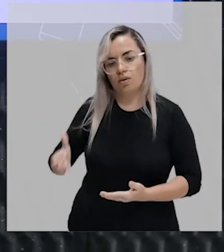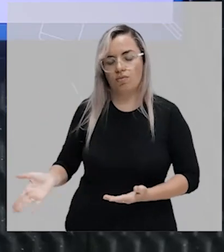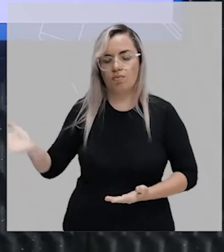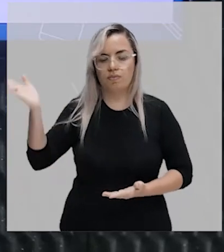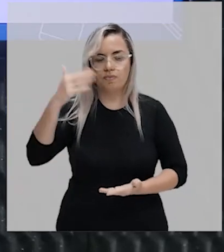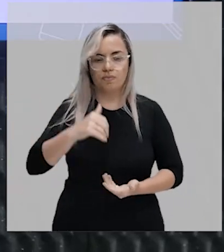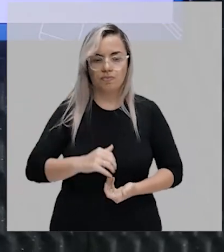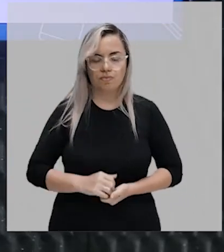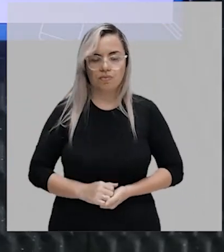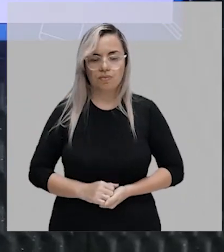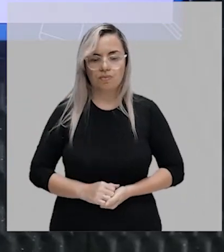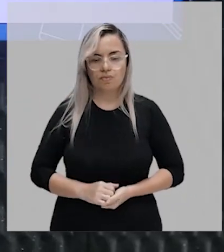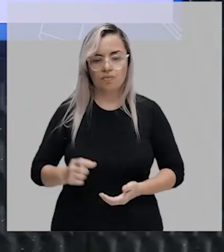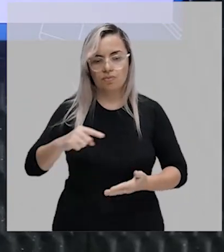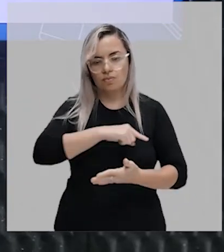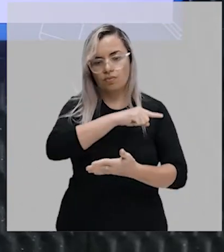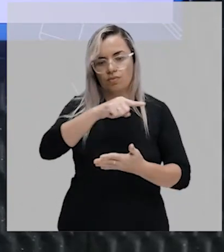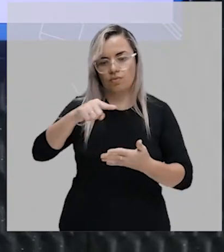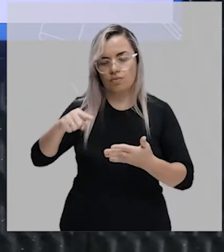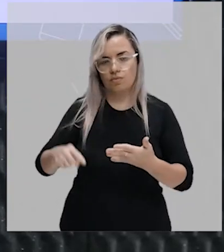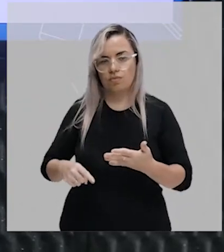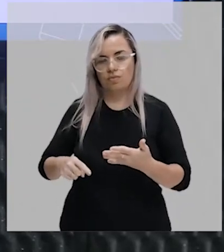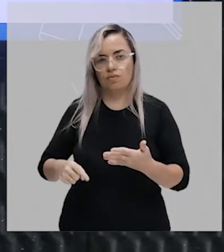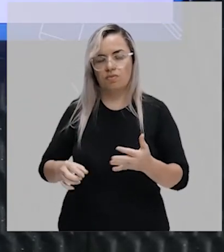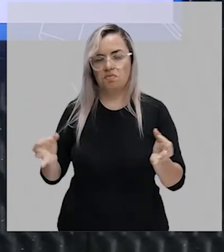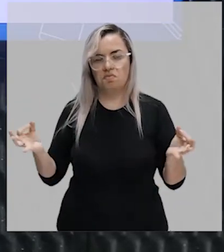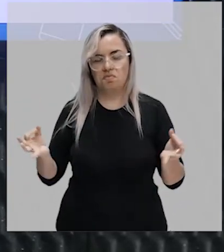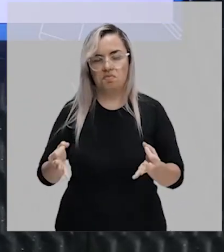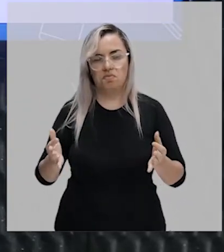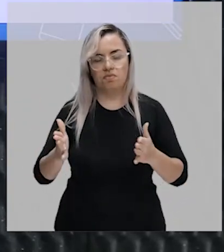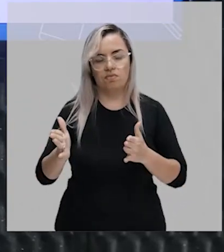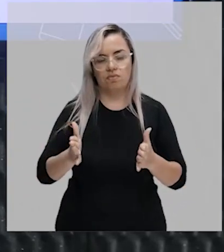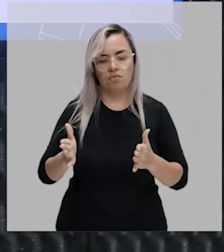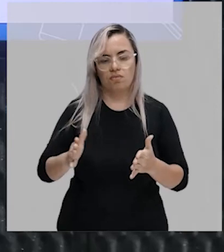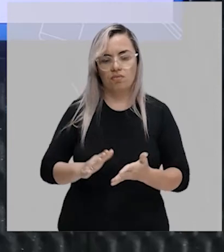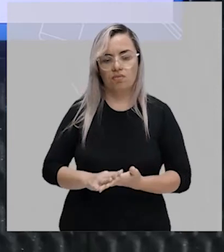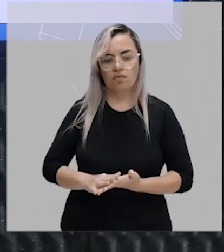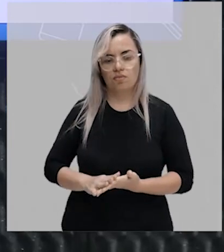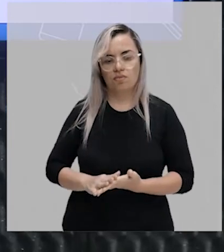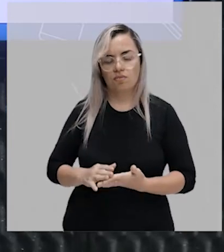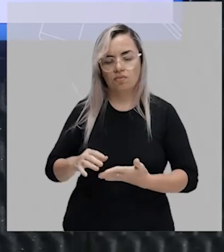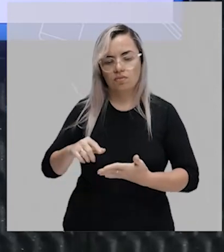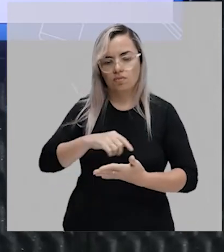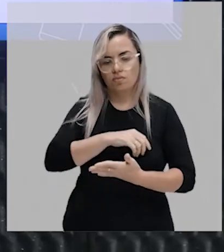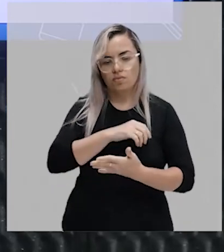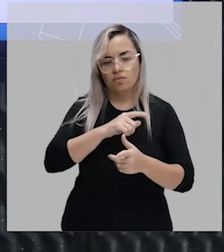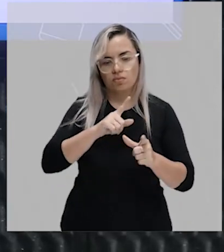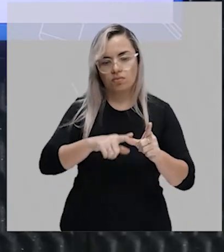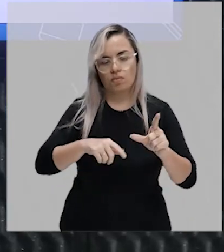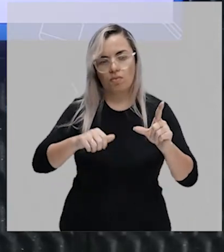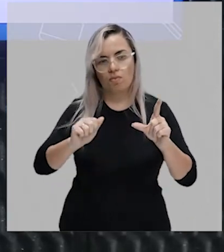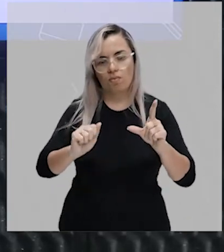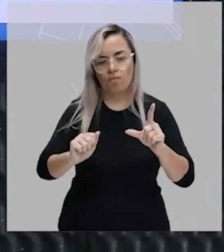ver quais dessas alternativas estão perfeitamente aqui na ordem, tá? Então, letra A,